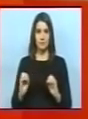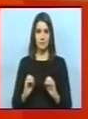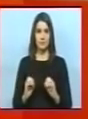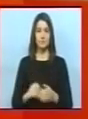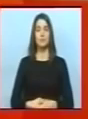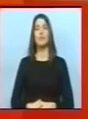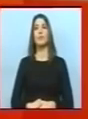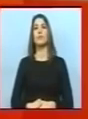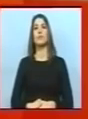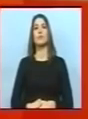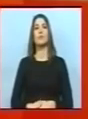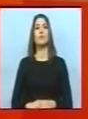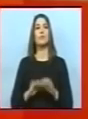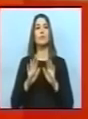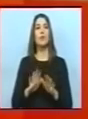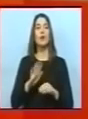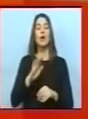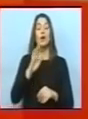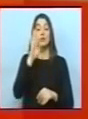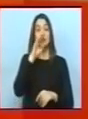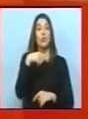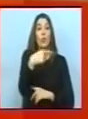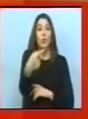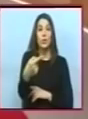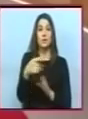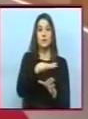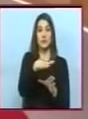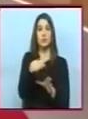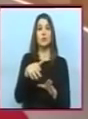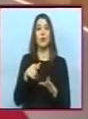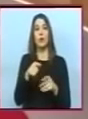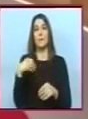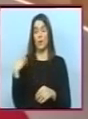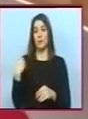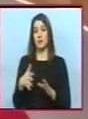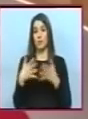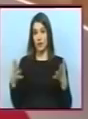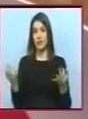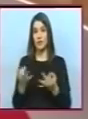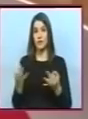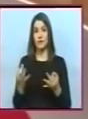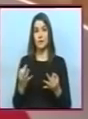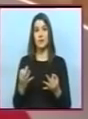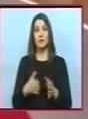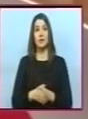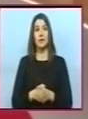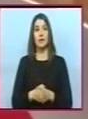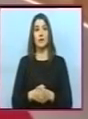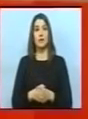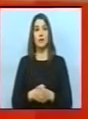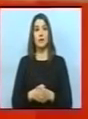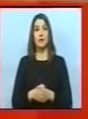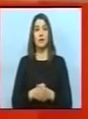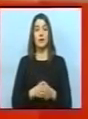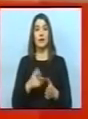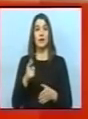Agora, quando estamos a falar do deserdão, aí eu acho que já temos aqui uma preocupação muito grande. Estamos a falar de